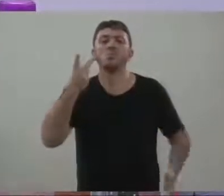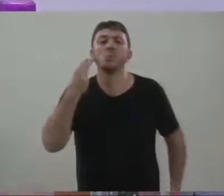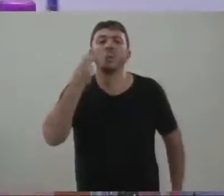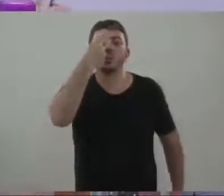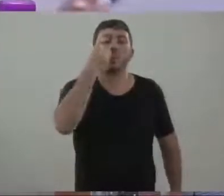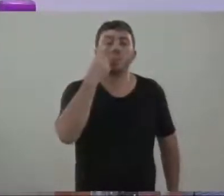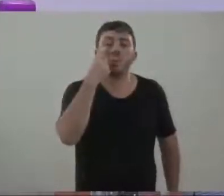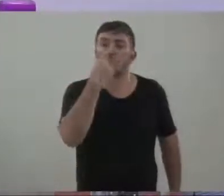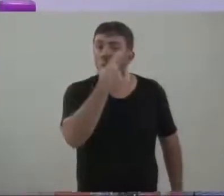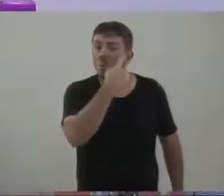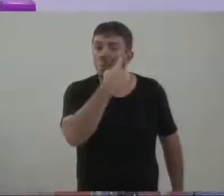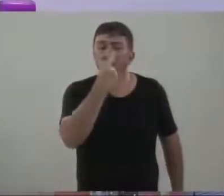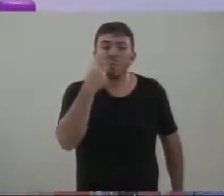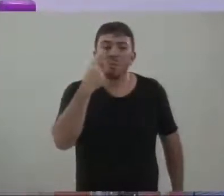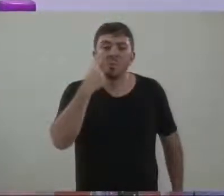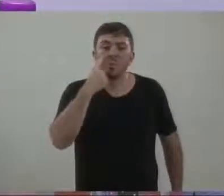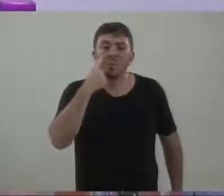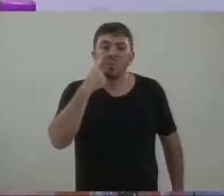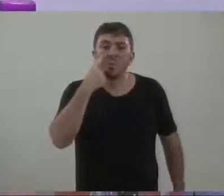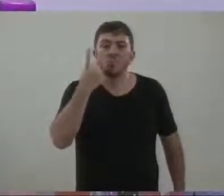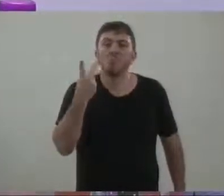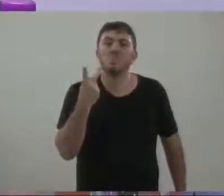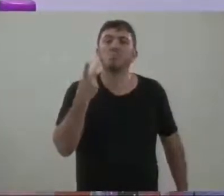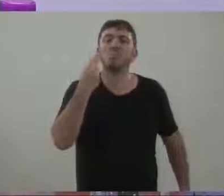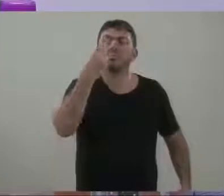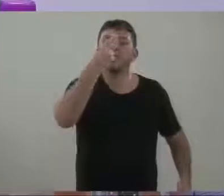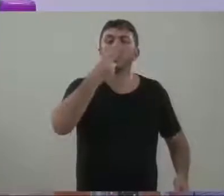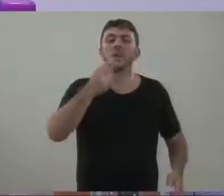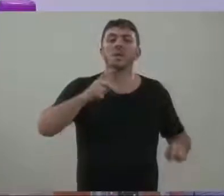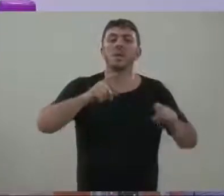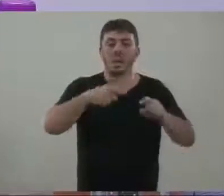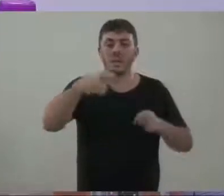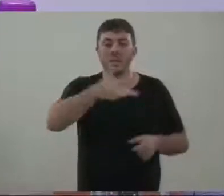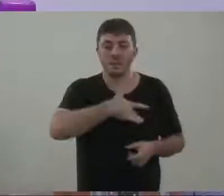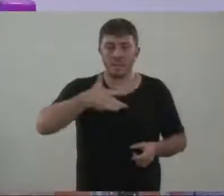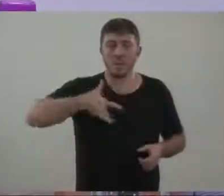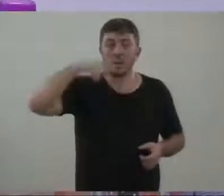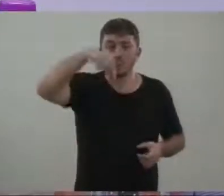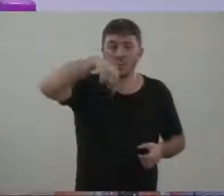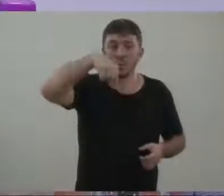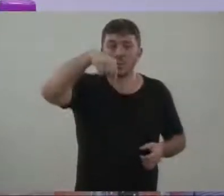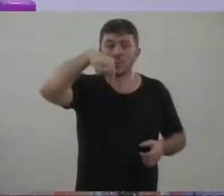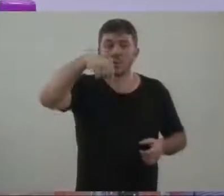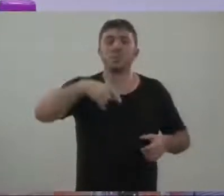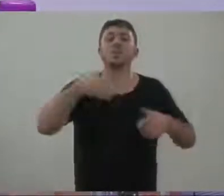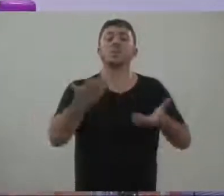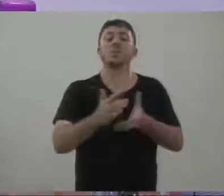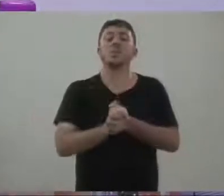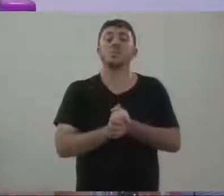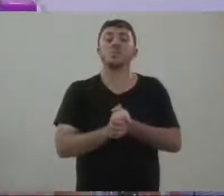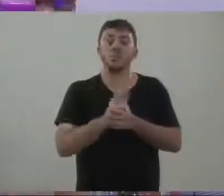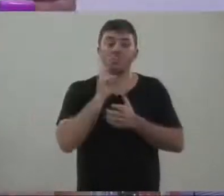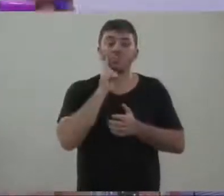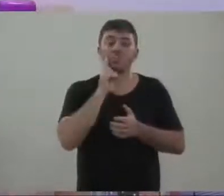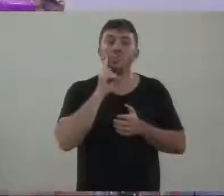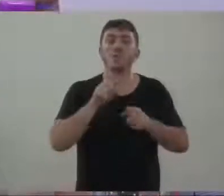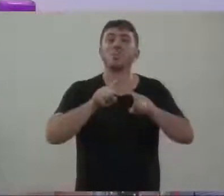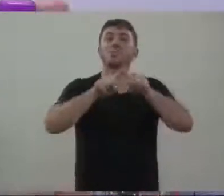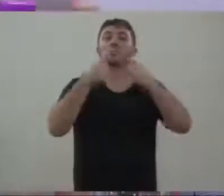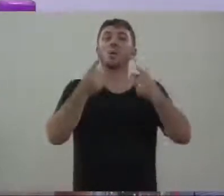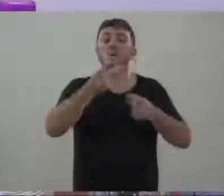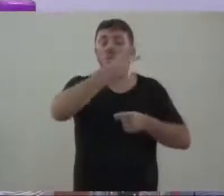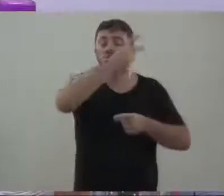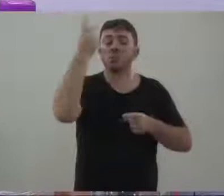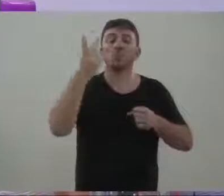final do ano. Todos aqueles que estavam na fila de espera vai ser por ordem, né, e necessidade, que aquele que seja mais necessitado, talvez possa estar passando na frente, for um